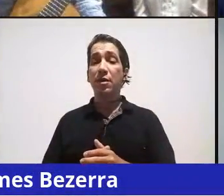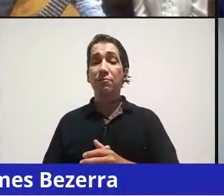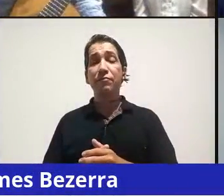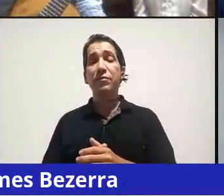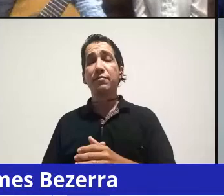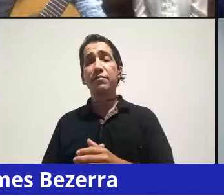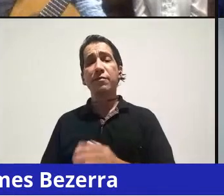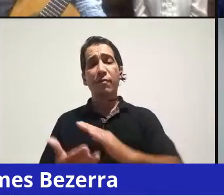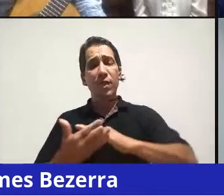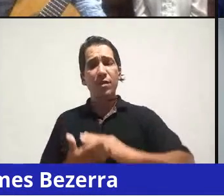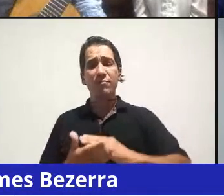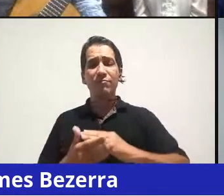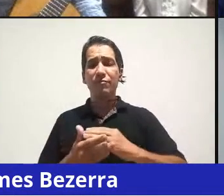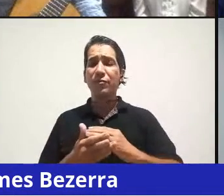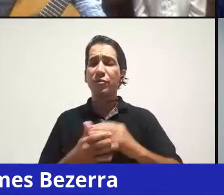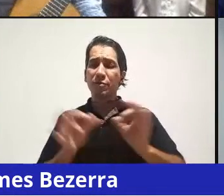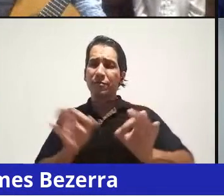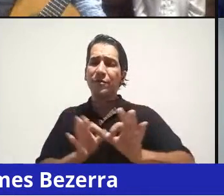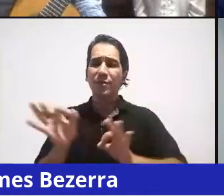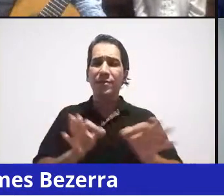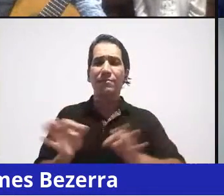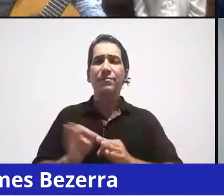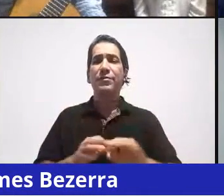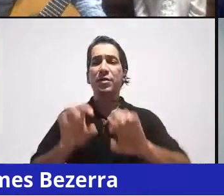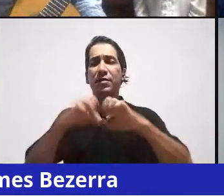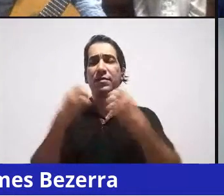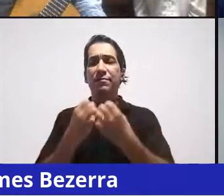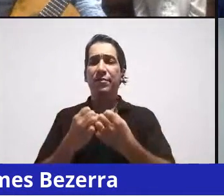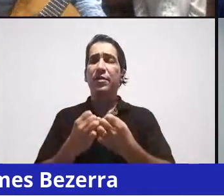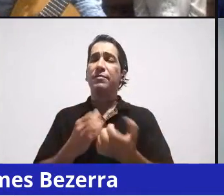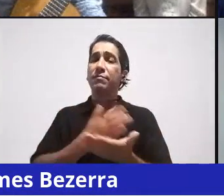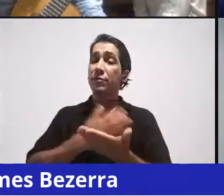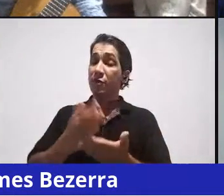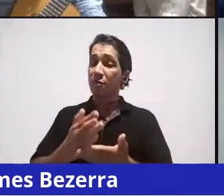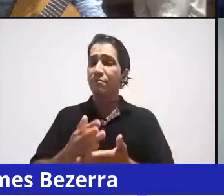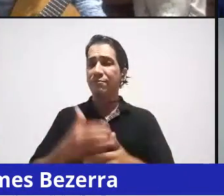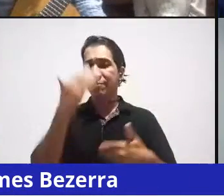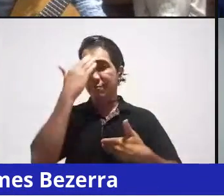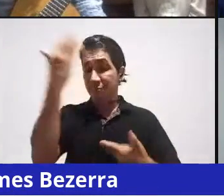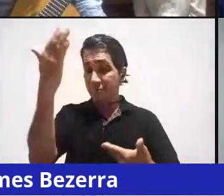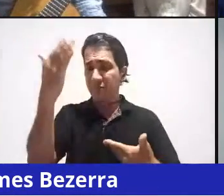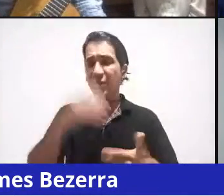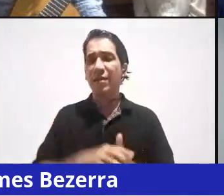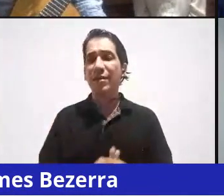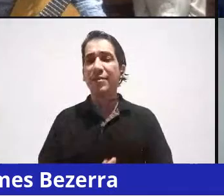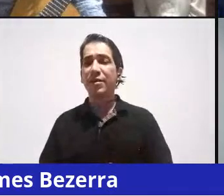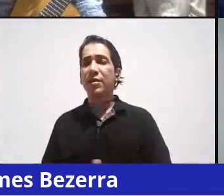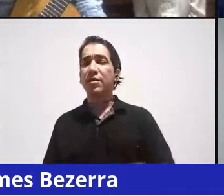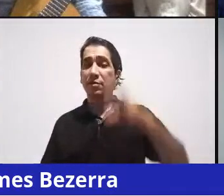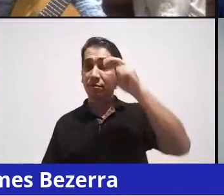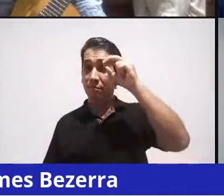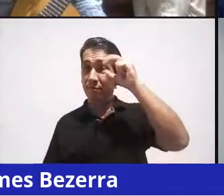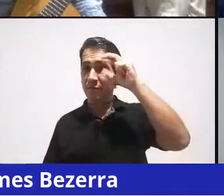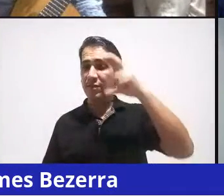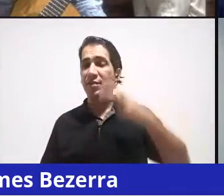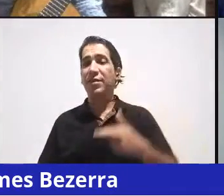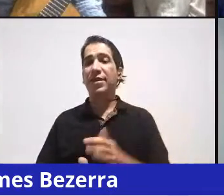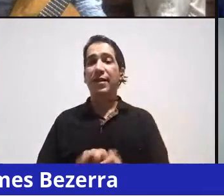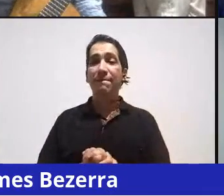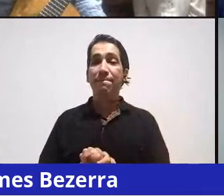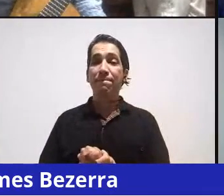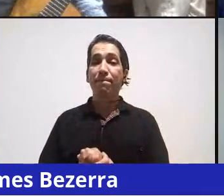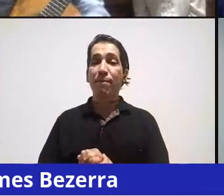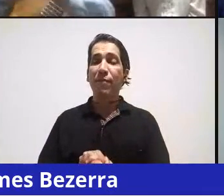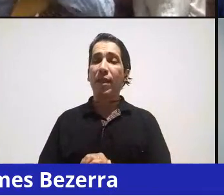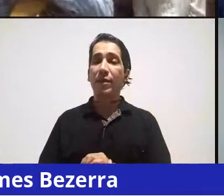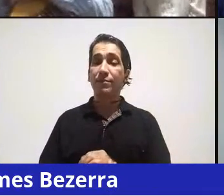alegria. Inicio aqui o agradecimento, né, ao nosso magnífico reitor, professor Marcelo Augusto Santos Turini, que